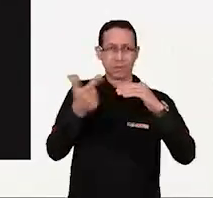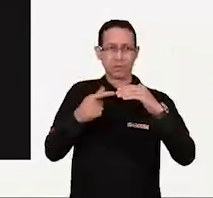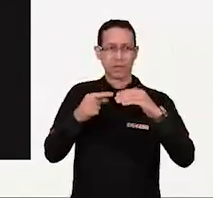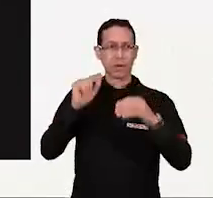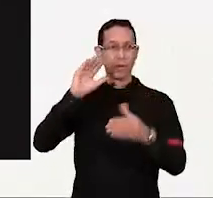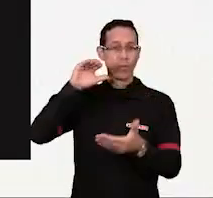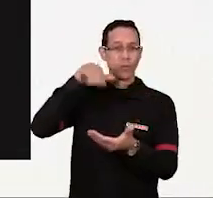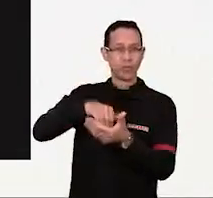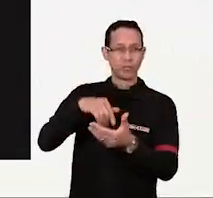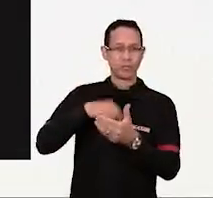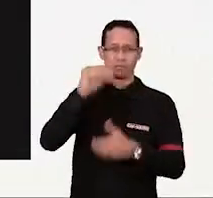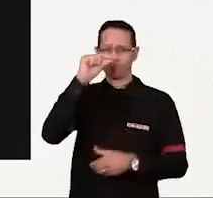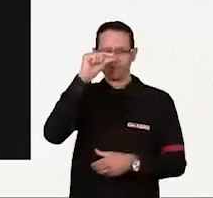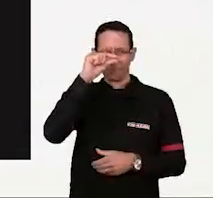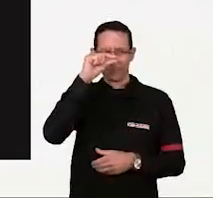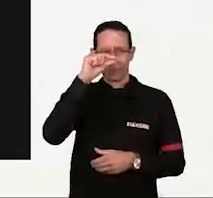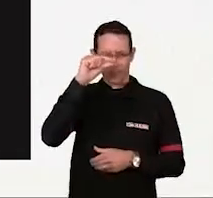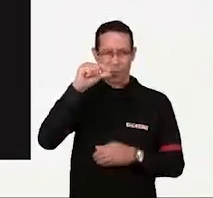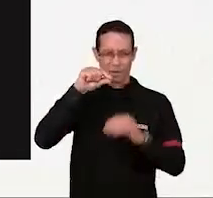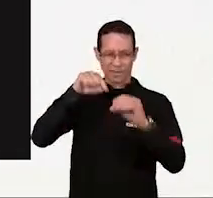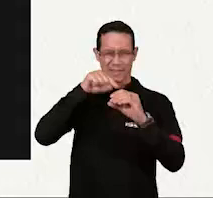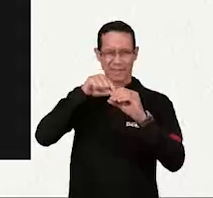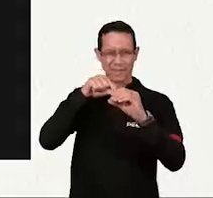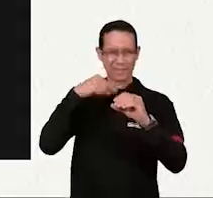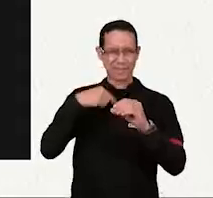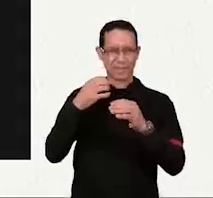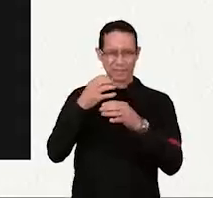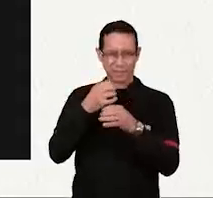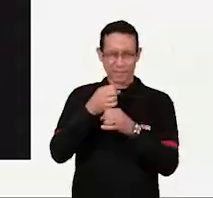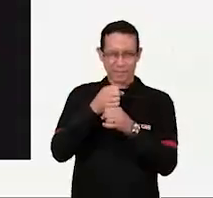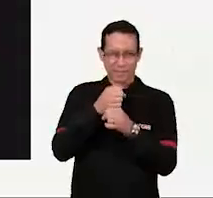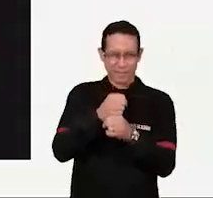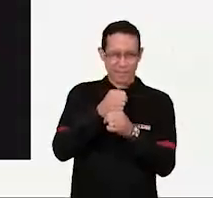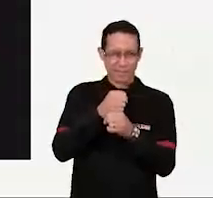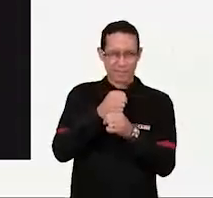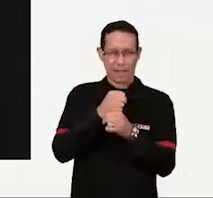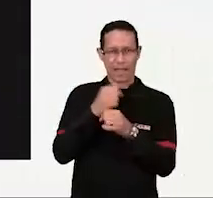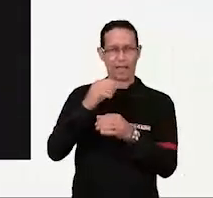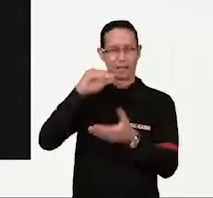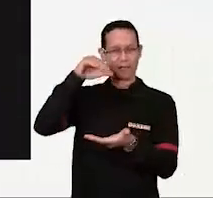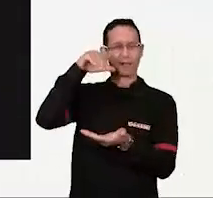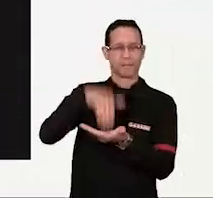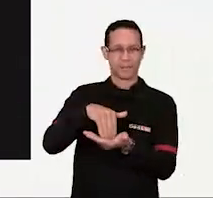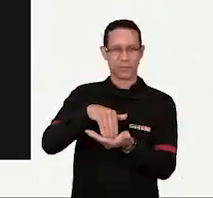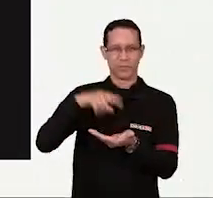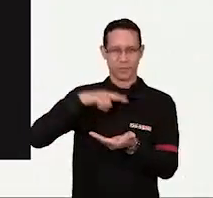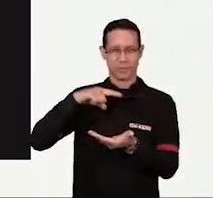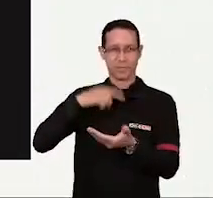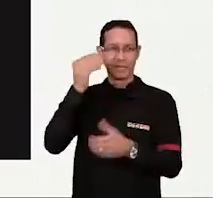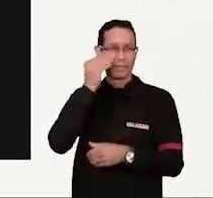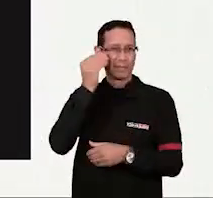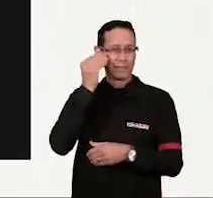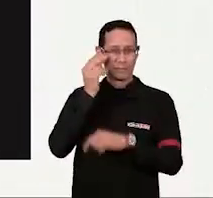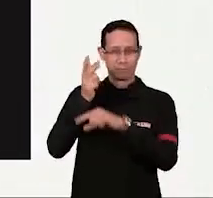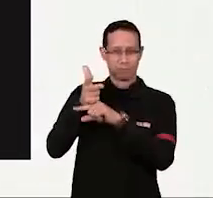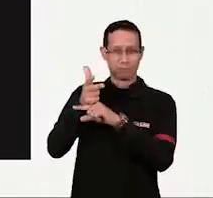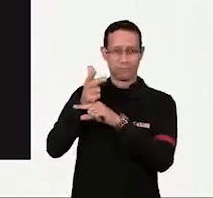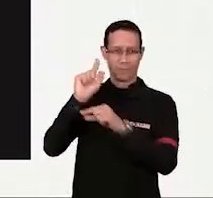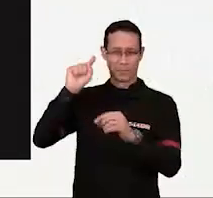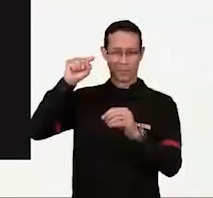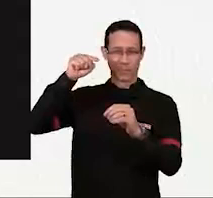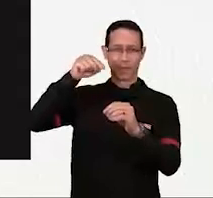no fundo, né, que a estenose dele, o conduto dele termina neste buraquinho, que eu tento entrar com a ótica e não